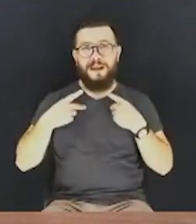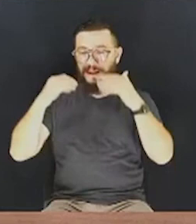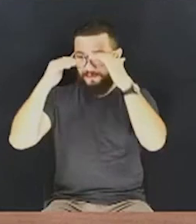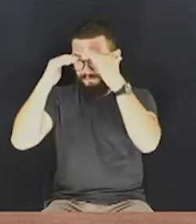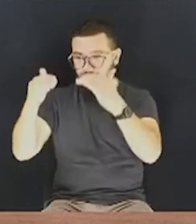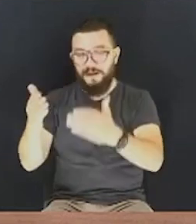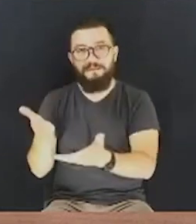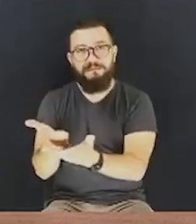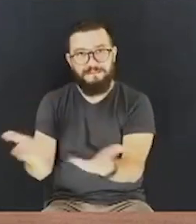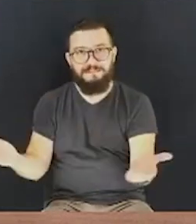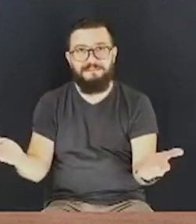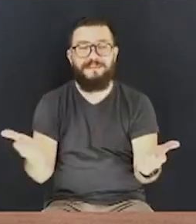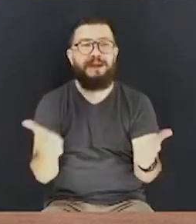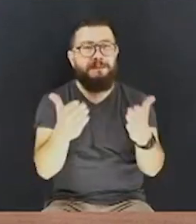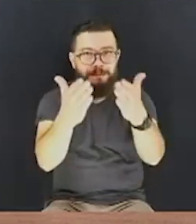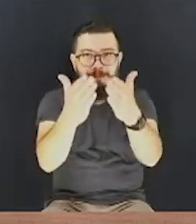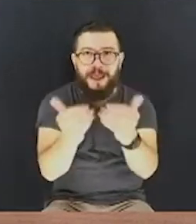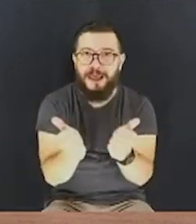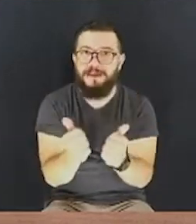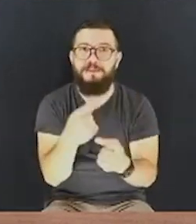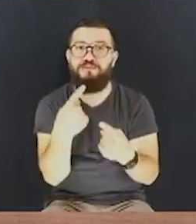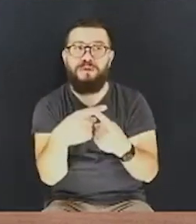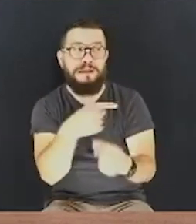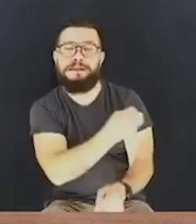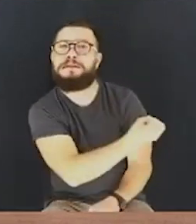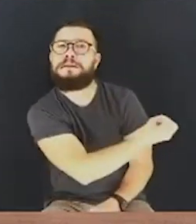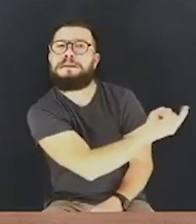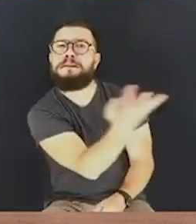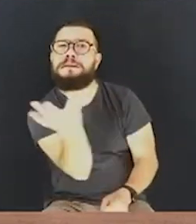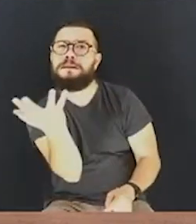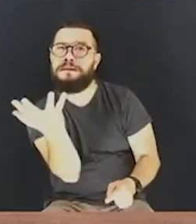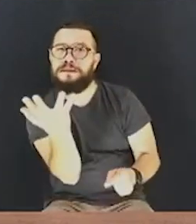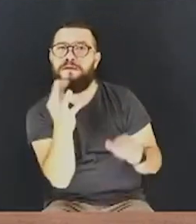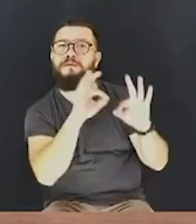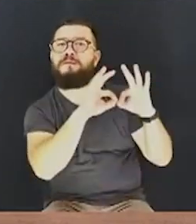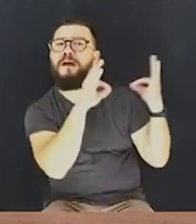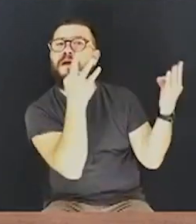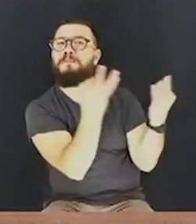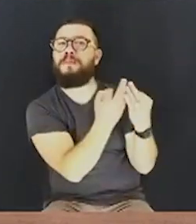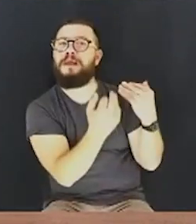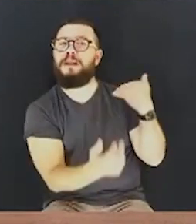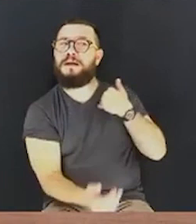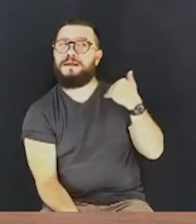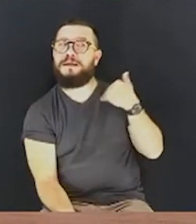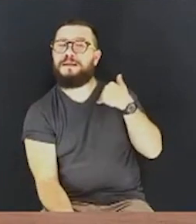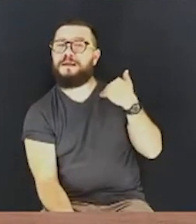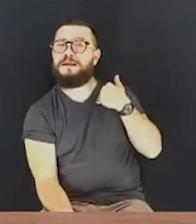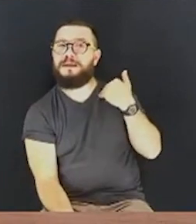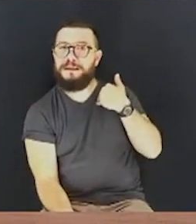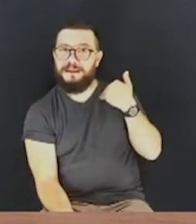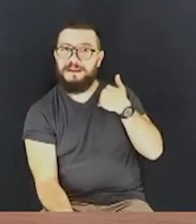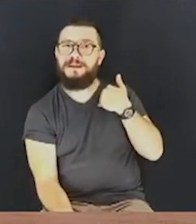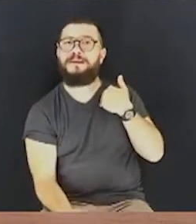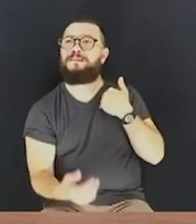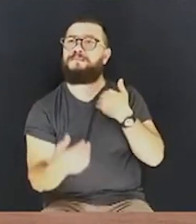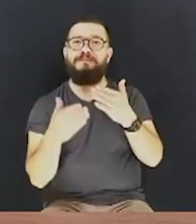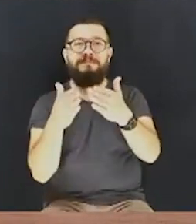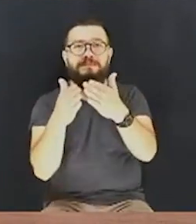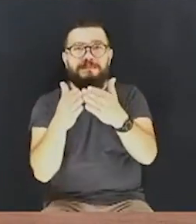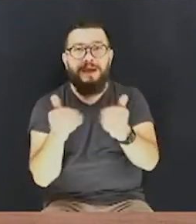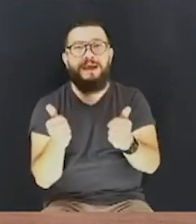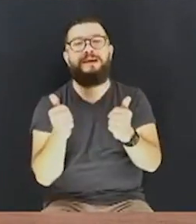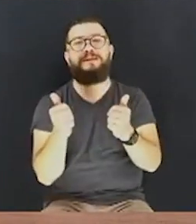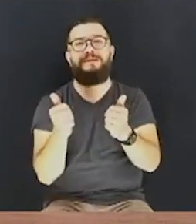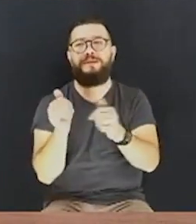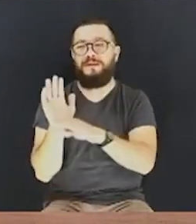têm me procurado, buscando essa uma alternativa para que possa ser atendido hoje essa grande dificuldade de não